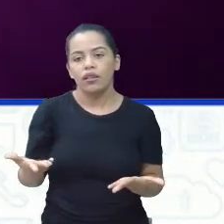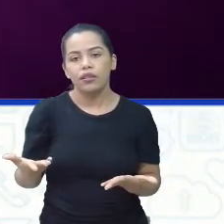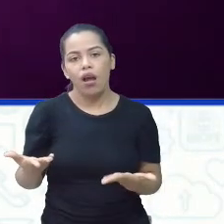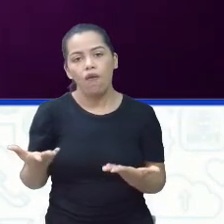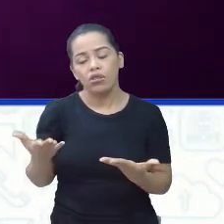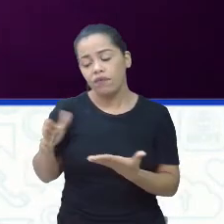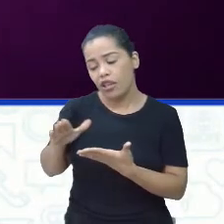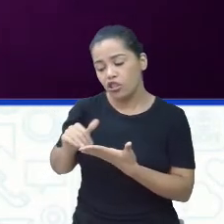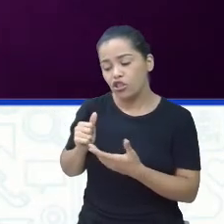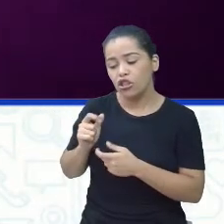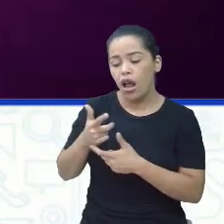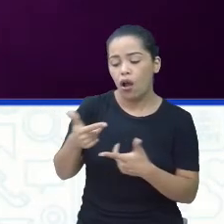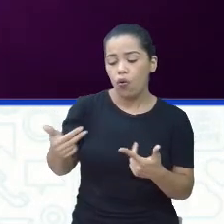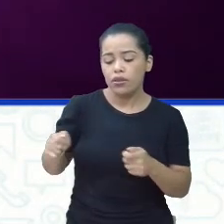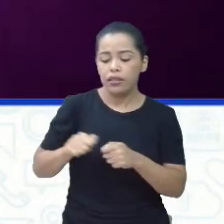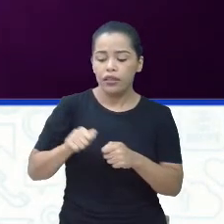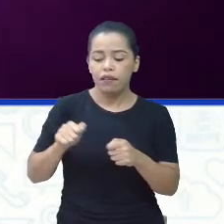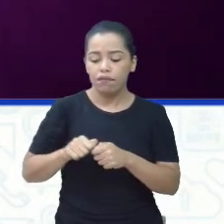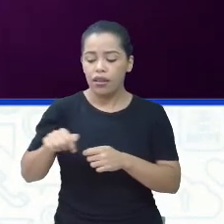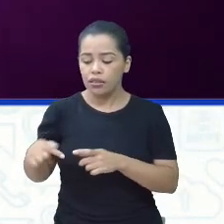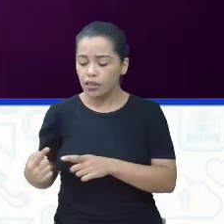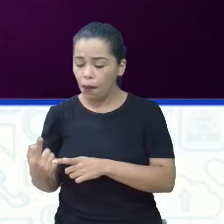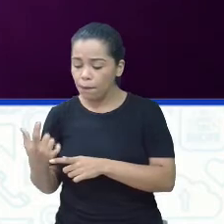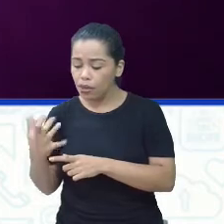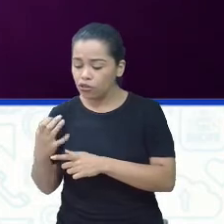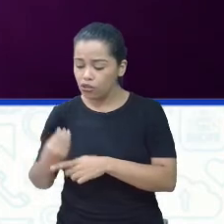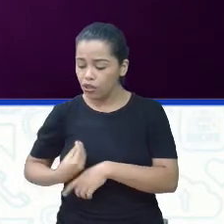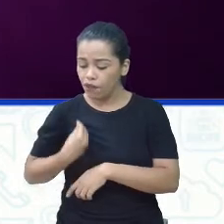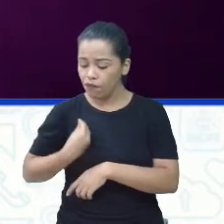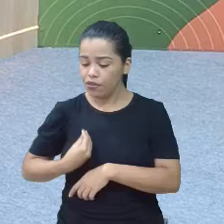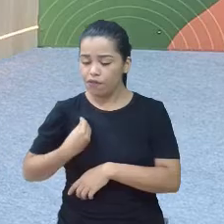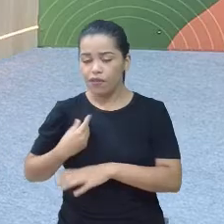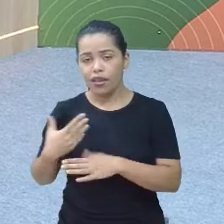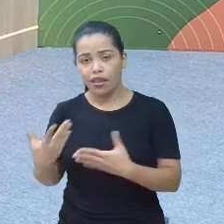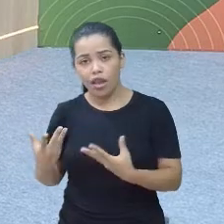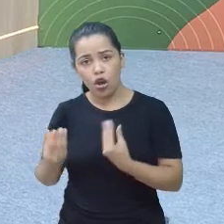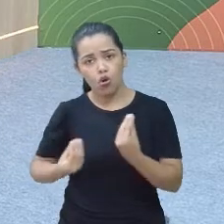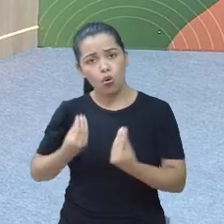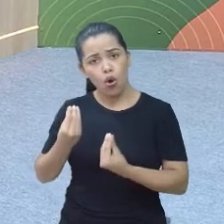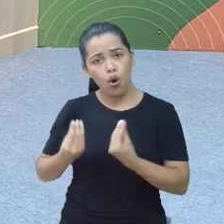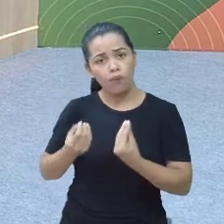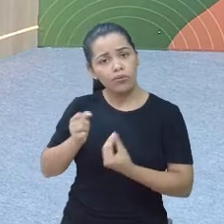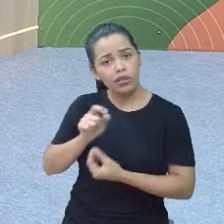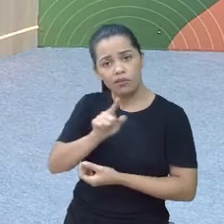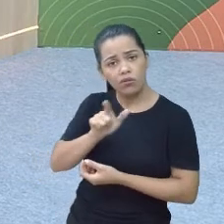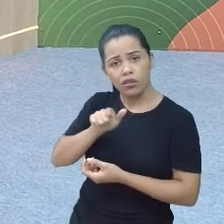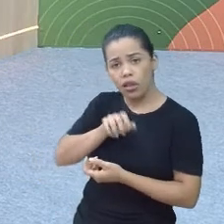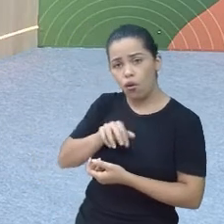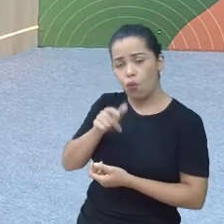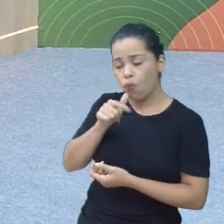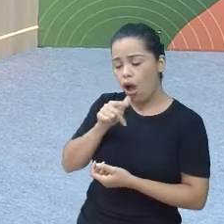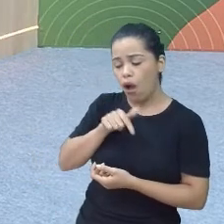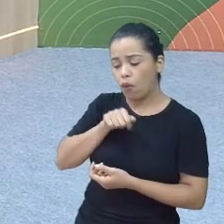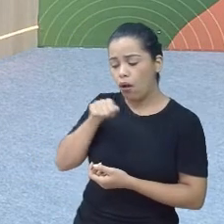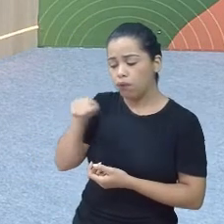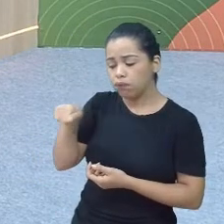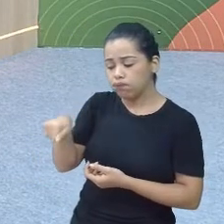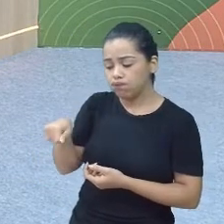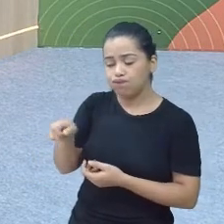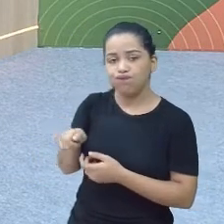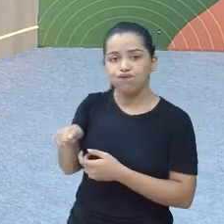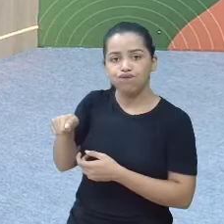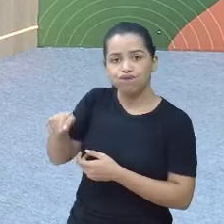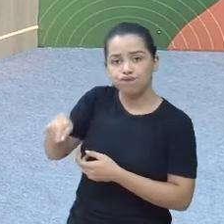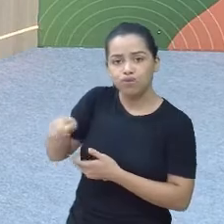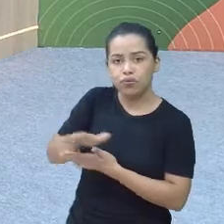uma incoerência, visto que seu desejo é mantê-la viva, mas não aguando, você, consequentemente, a mata. Então,